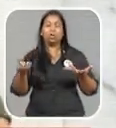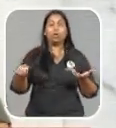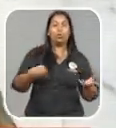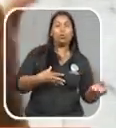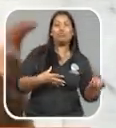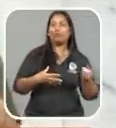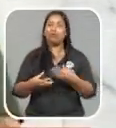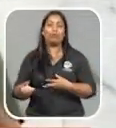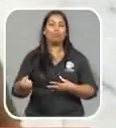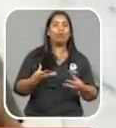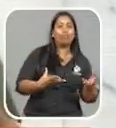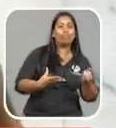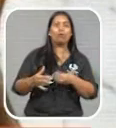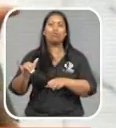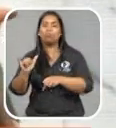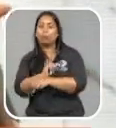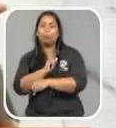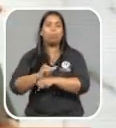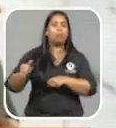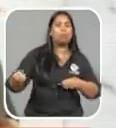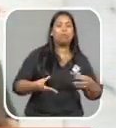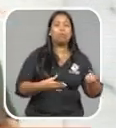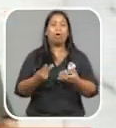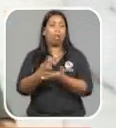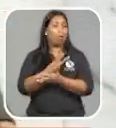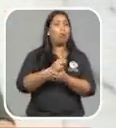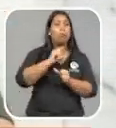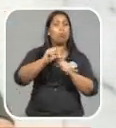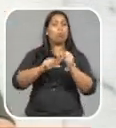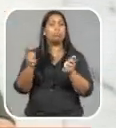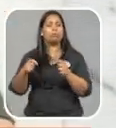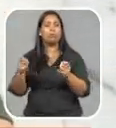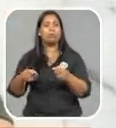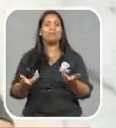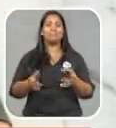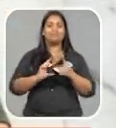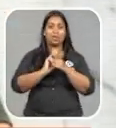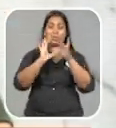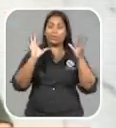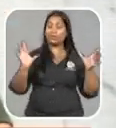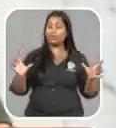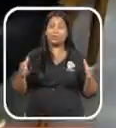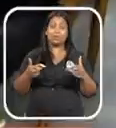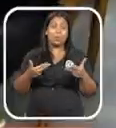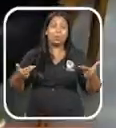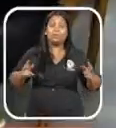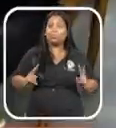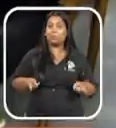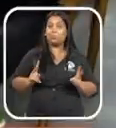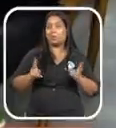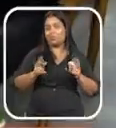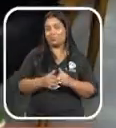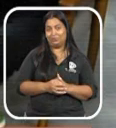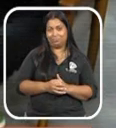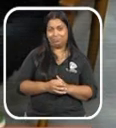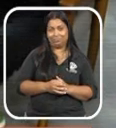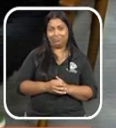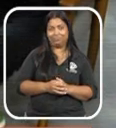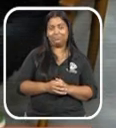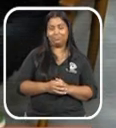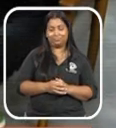gente corrige. A democracia é um exercício permanente, constante. E não